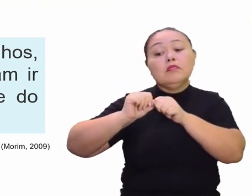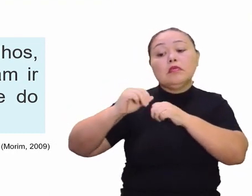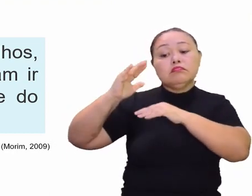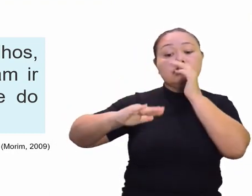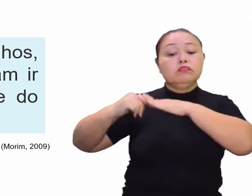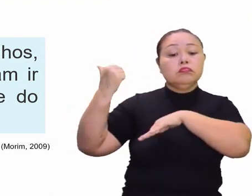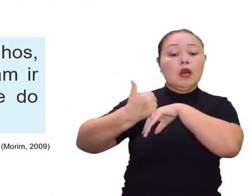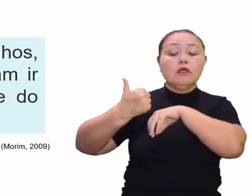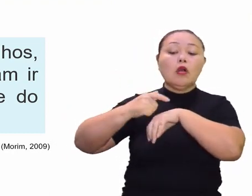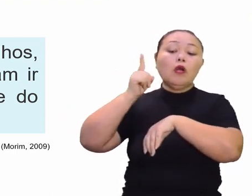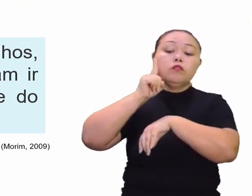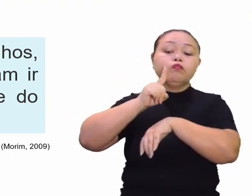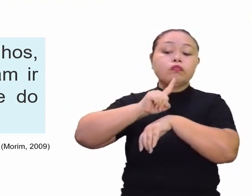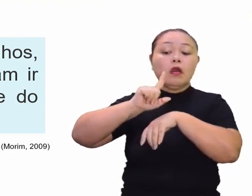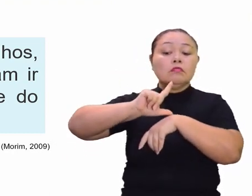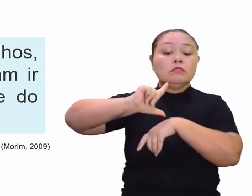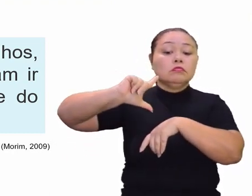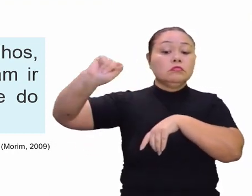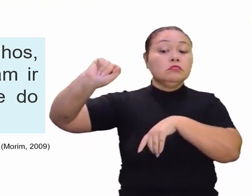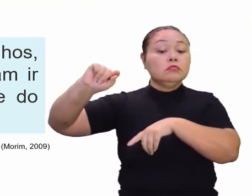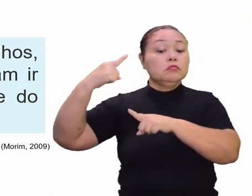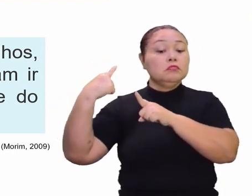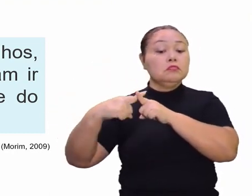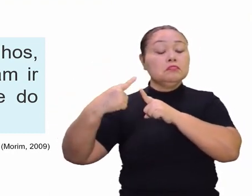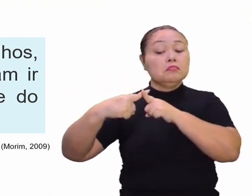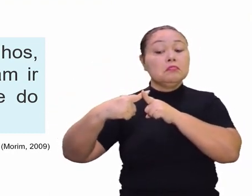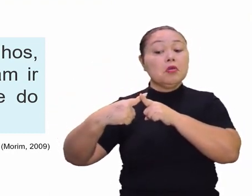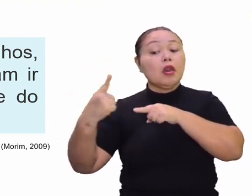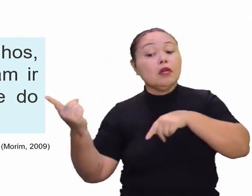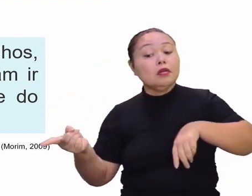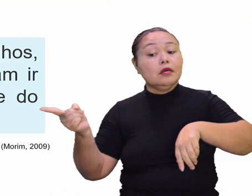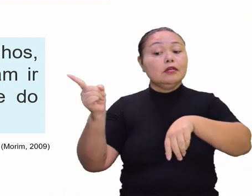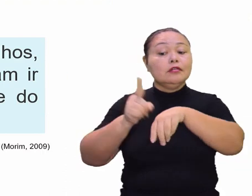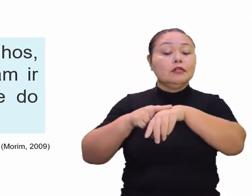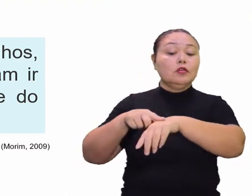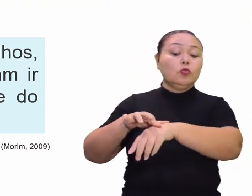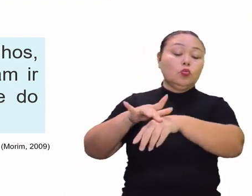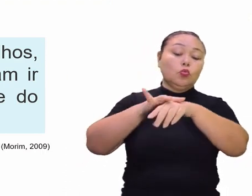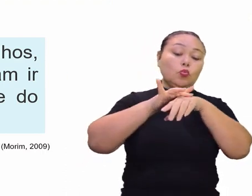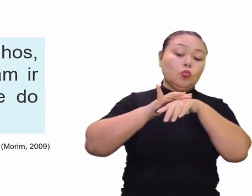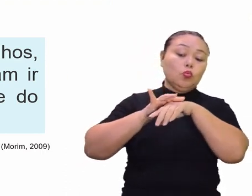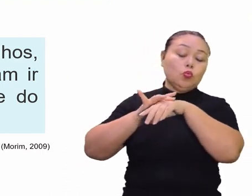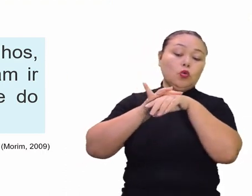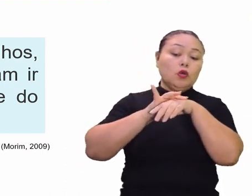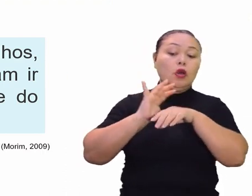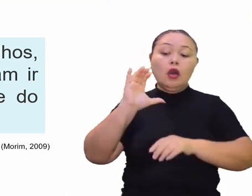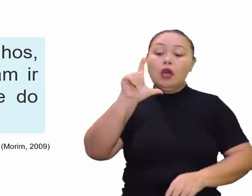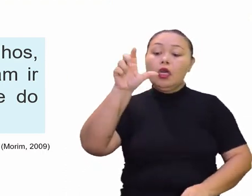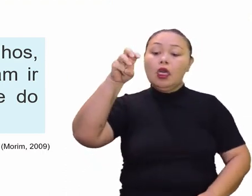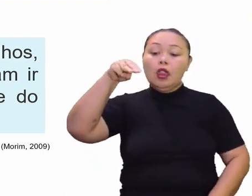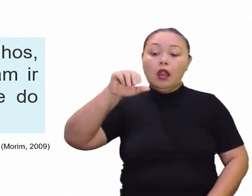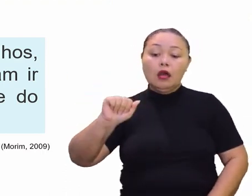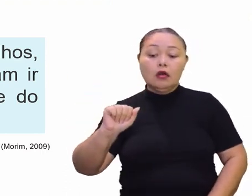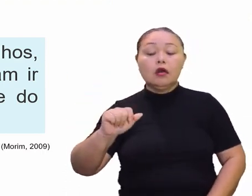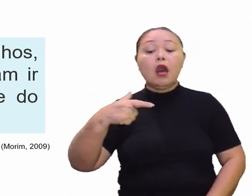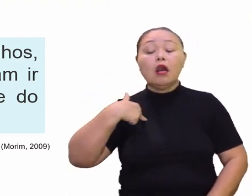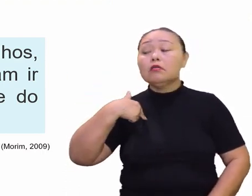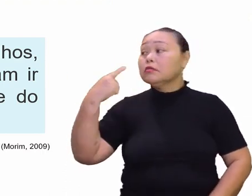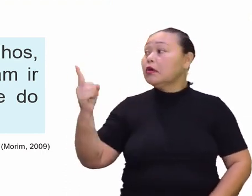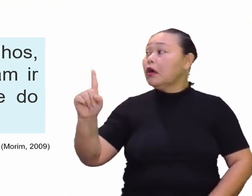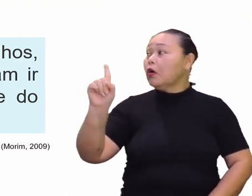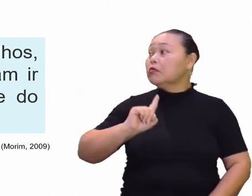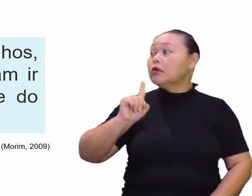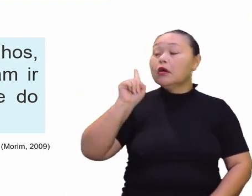norte-americanos decidiram ir embora por causa de quê? Doenças tropicais. E o clima, imagine o